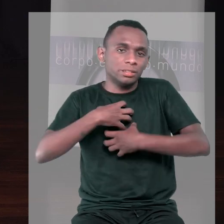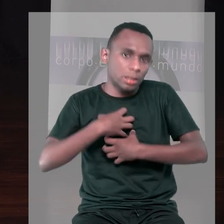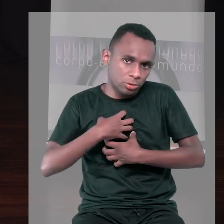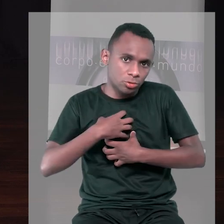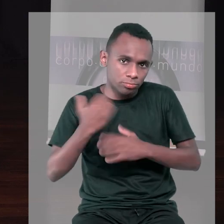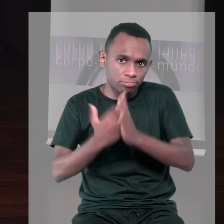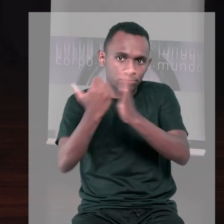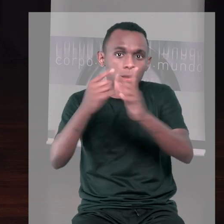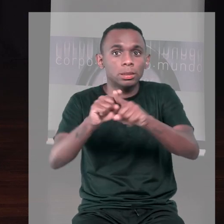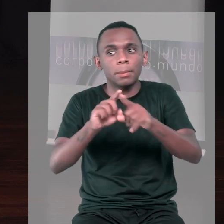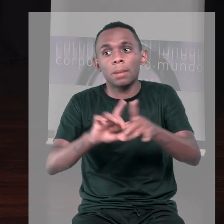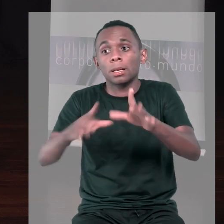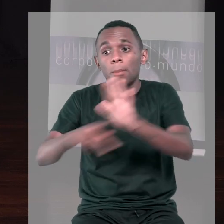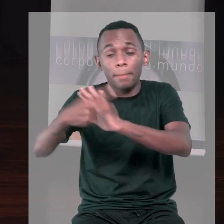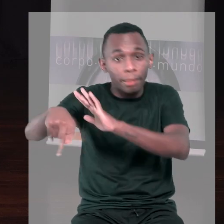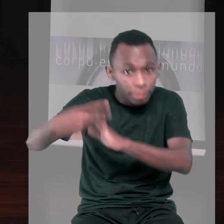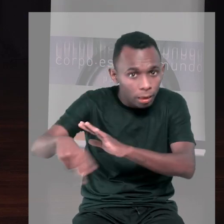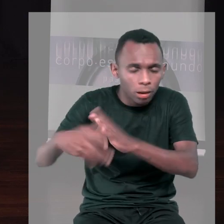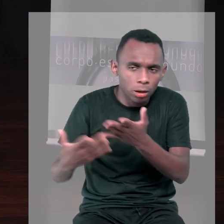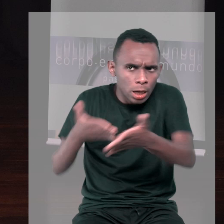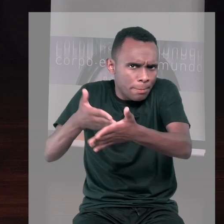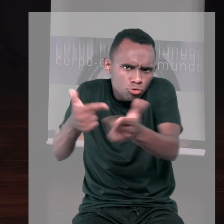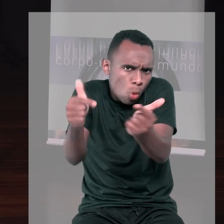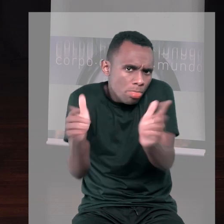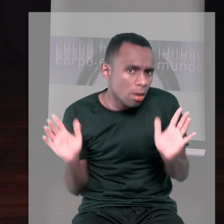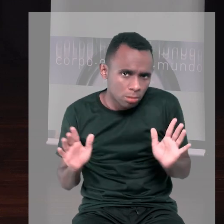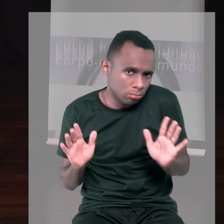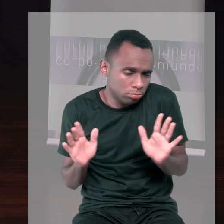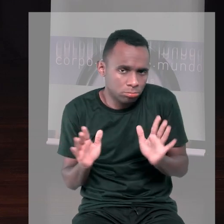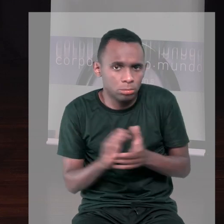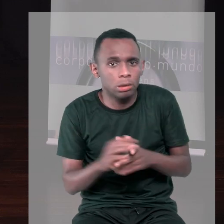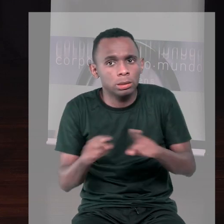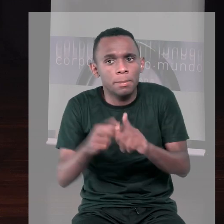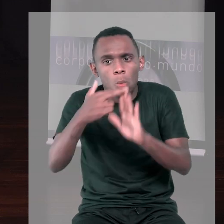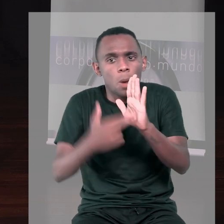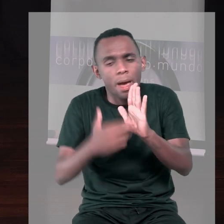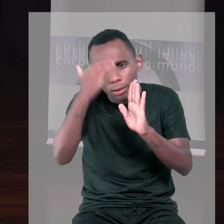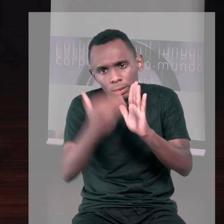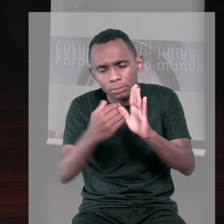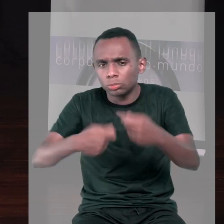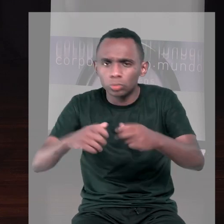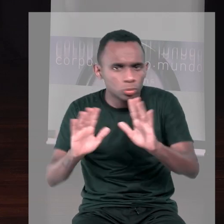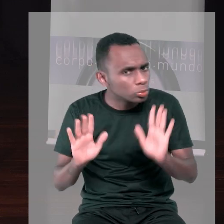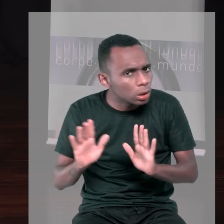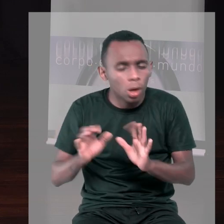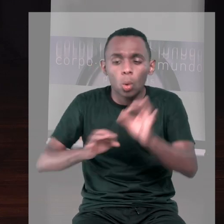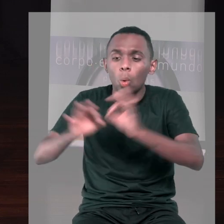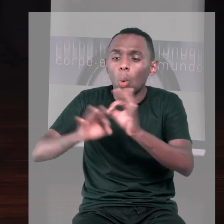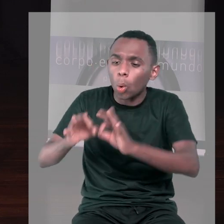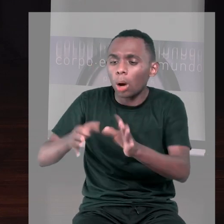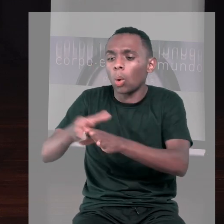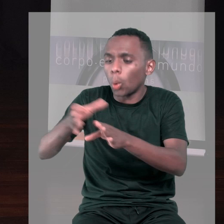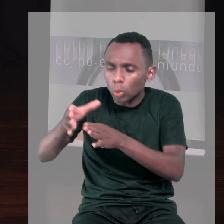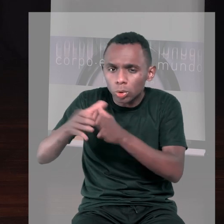espontaneidade, mas essa espontaneidade ela tem de encontrar algum enquadramento. A memória faz essas vezes, a